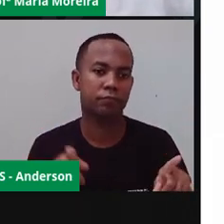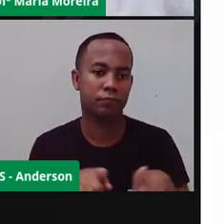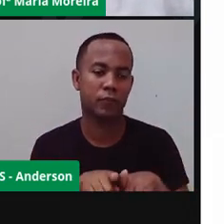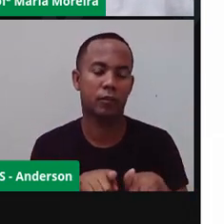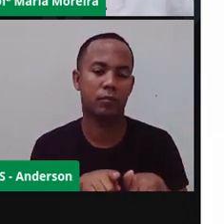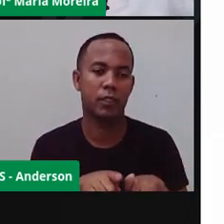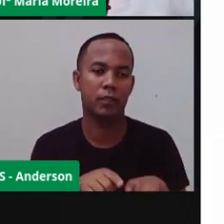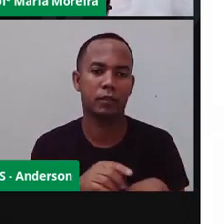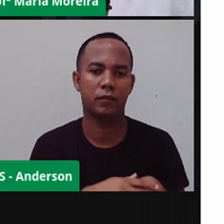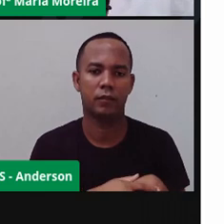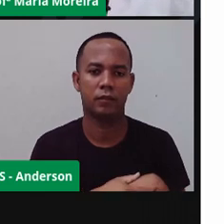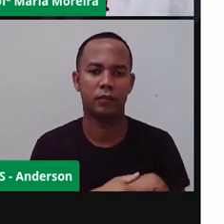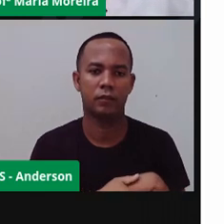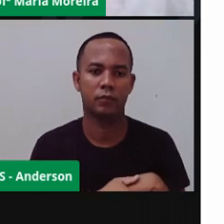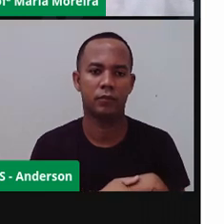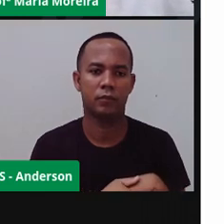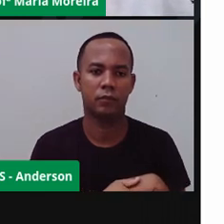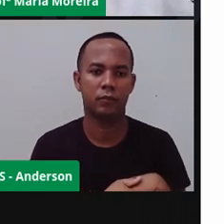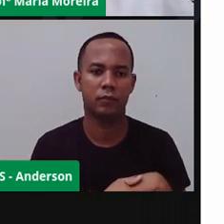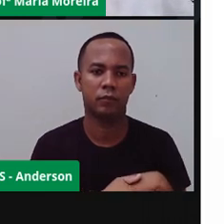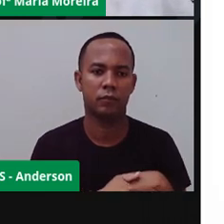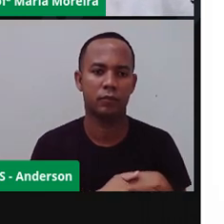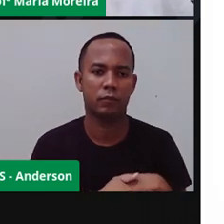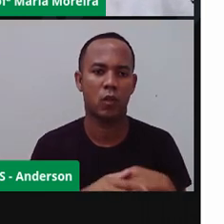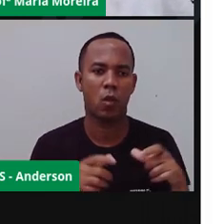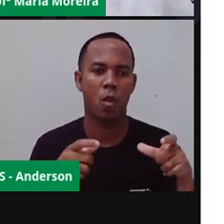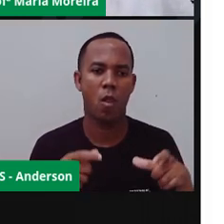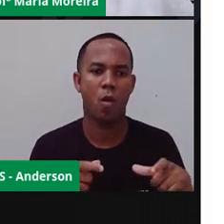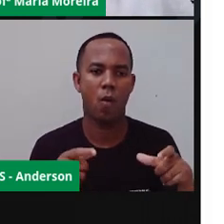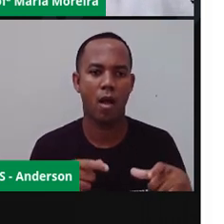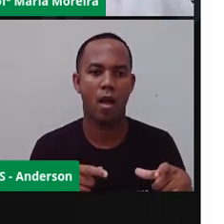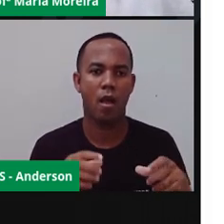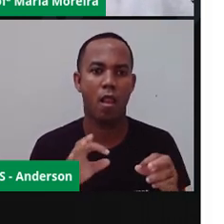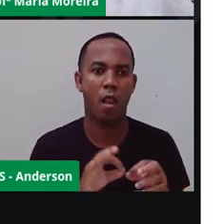até a ficha, mas até o quilômetro 7.